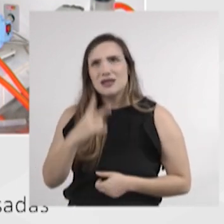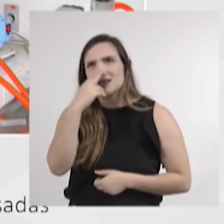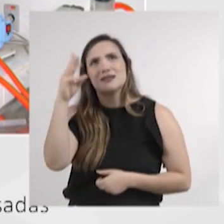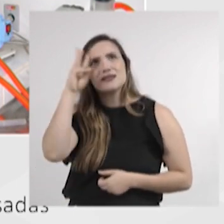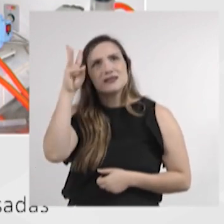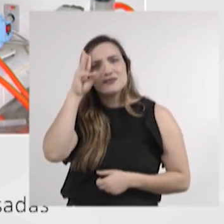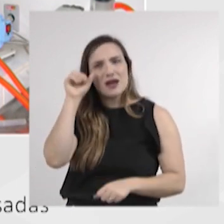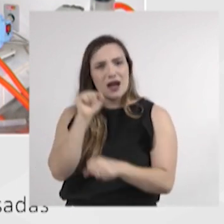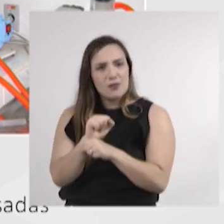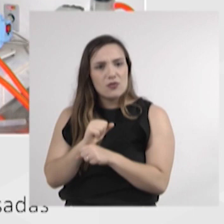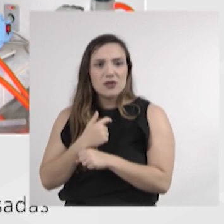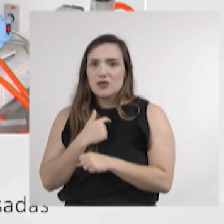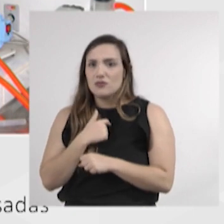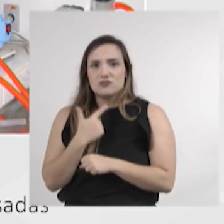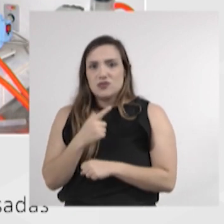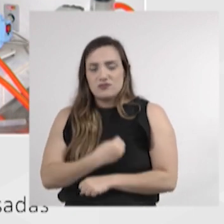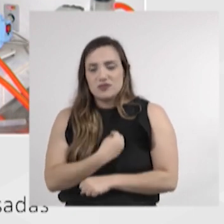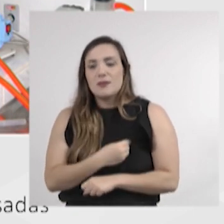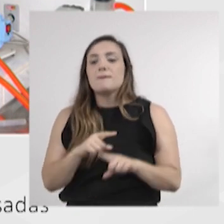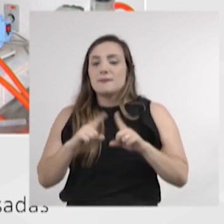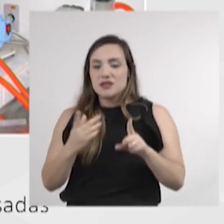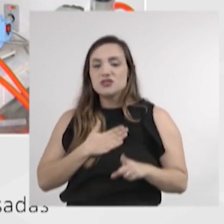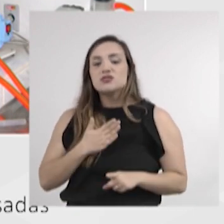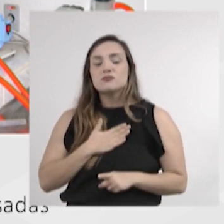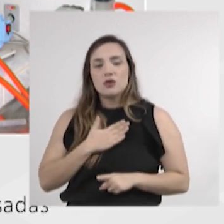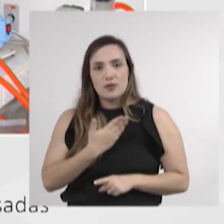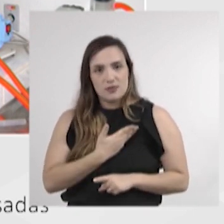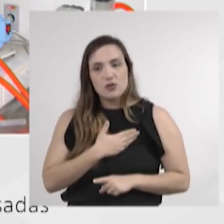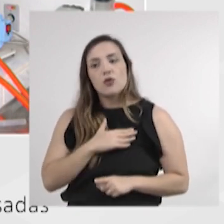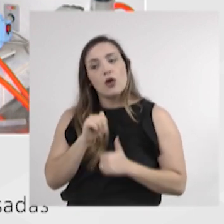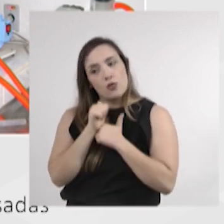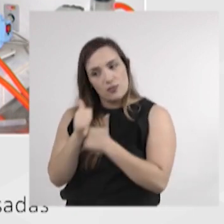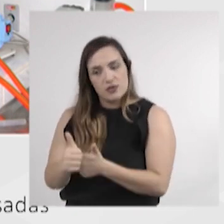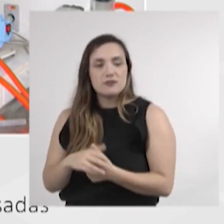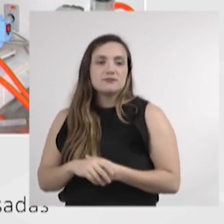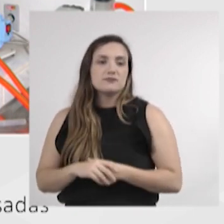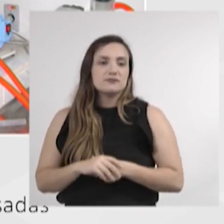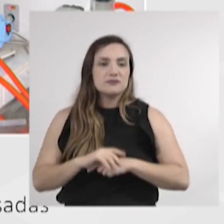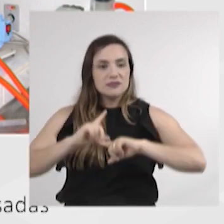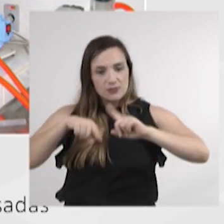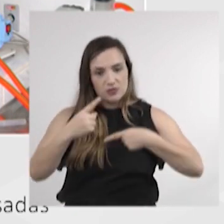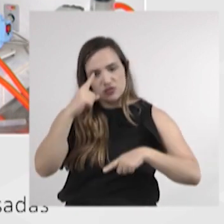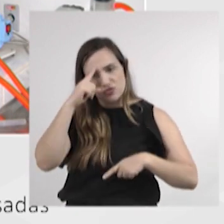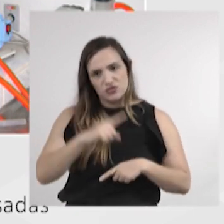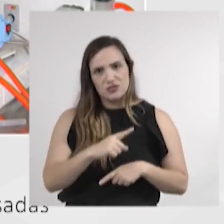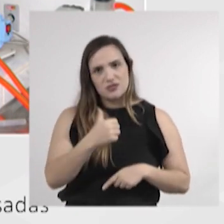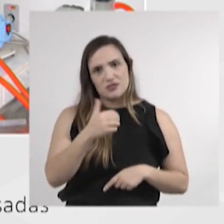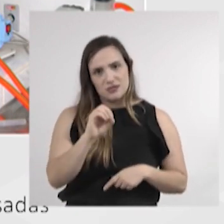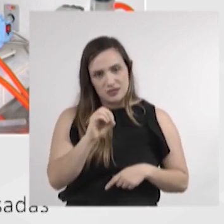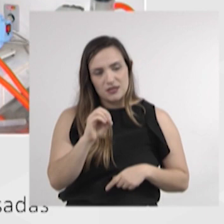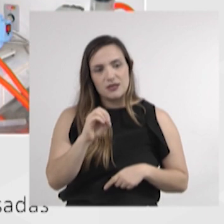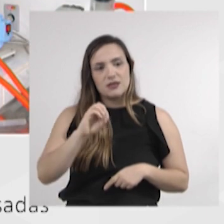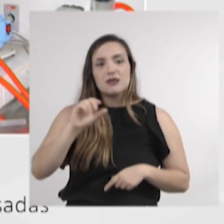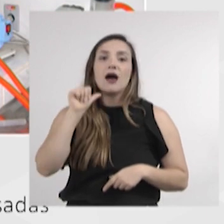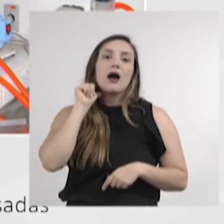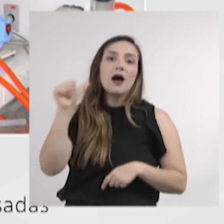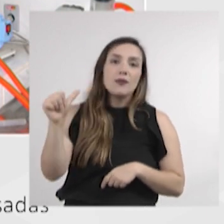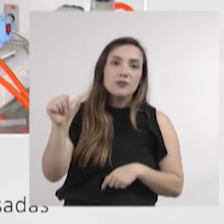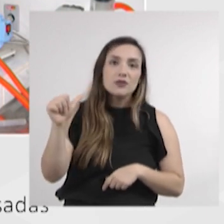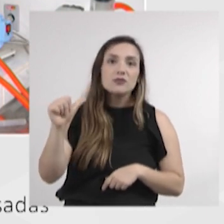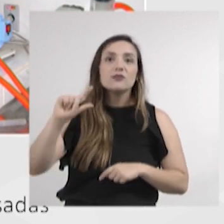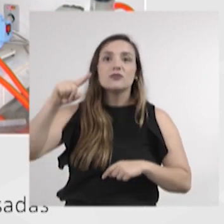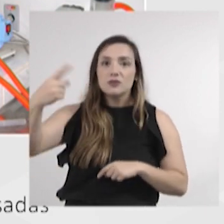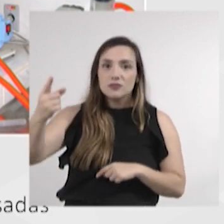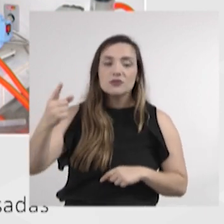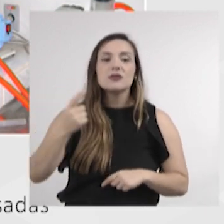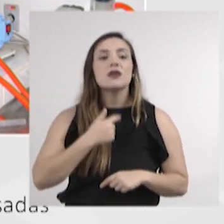campanha de campo. Eu não estava na campanha, mas tinha um colega meu lá me cobrindo. Na próxima agora, logo depois, dia 10 de abril, dia seguinte